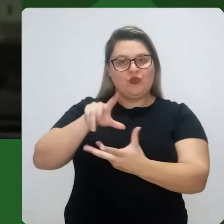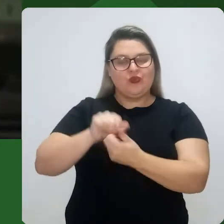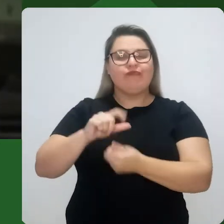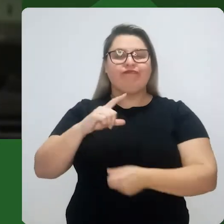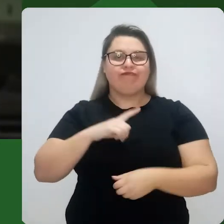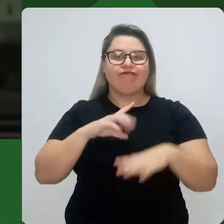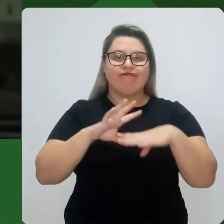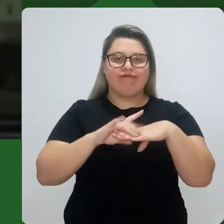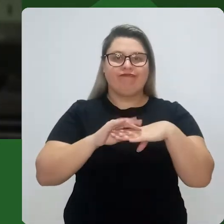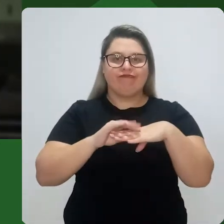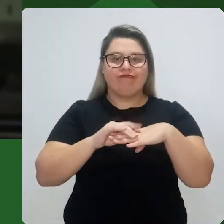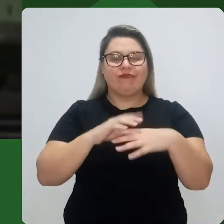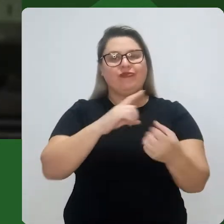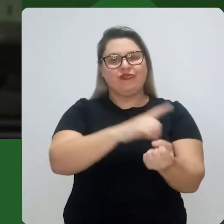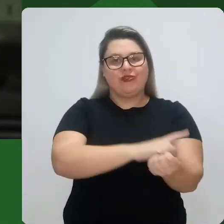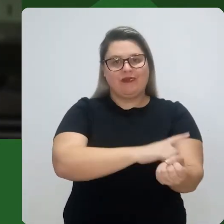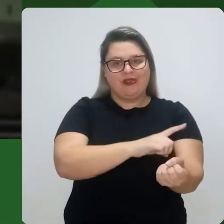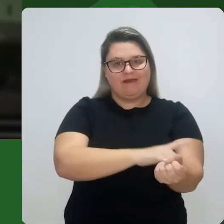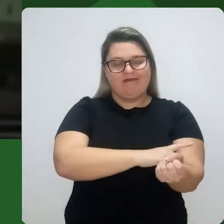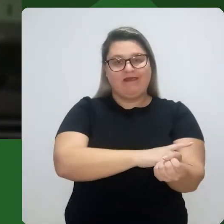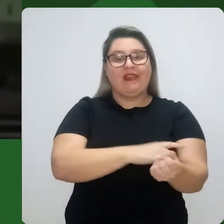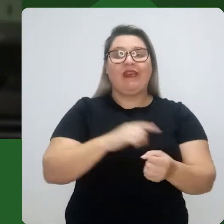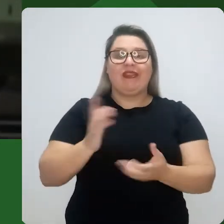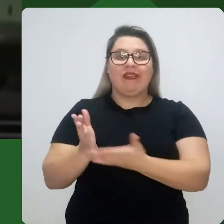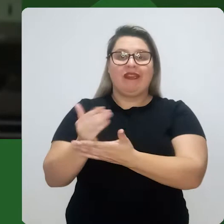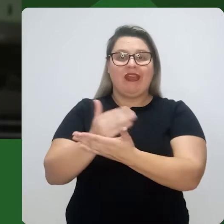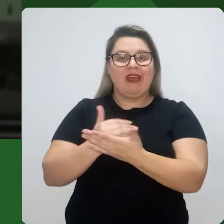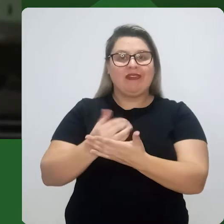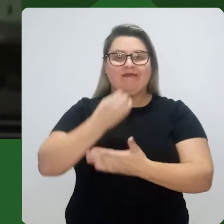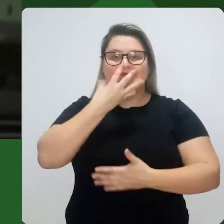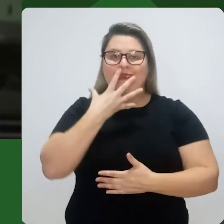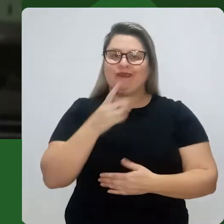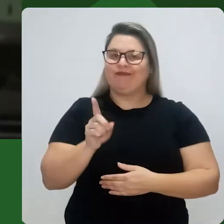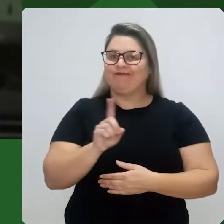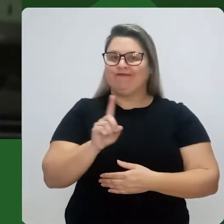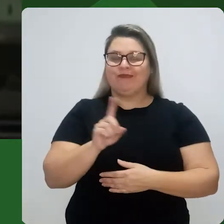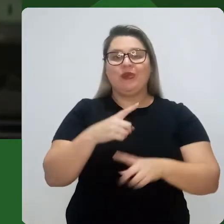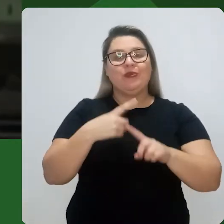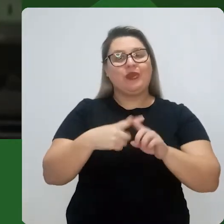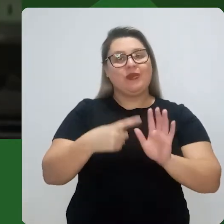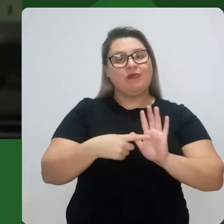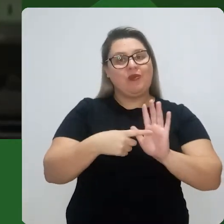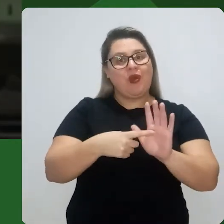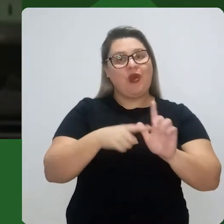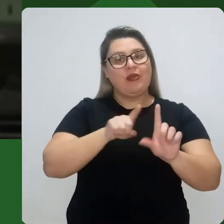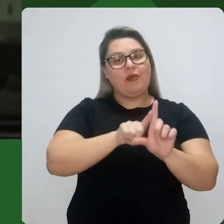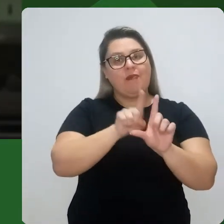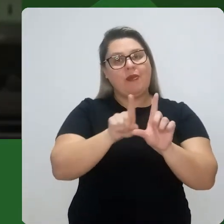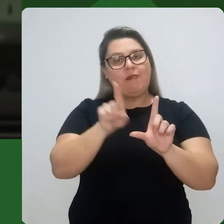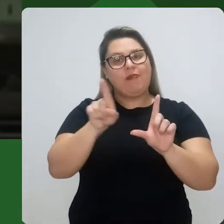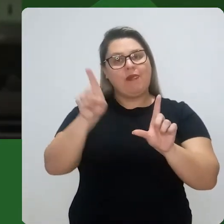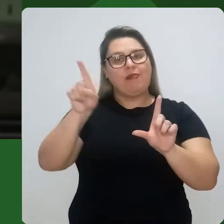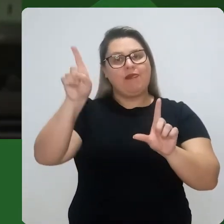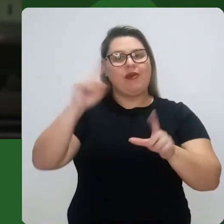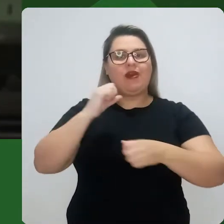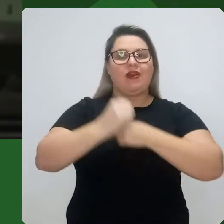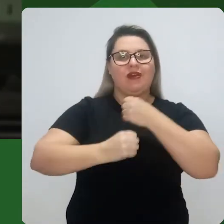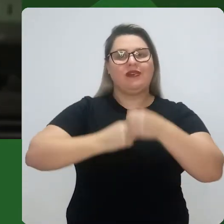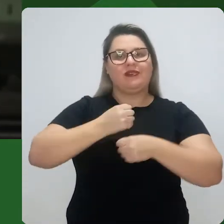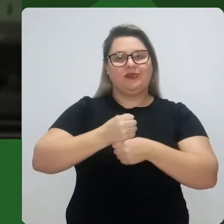no mundo têm a doença. E os dados não são otimistas, apontam para um aumento a cada